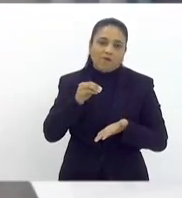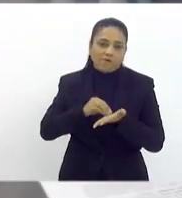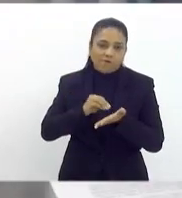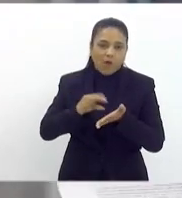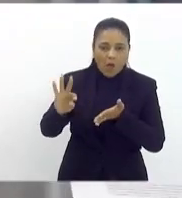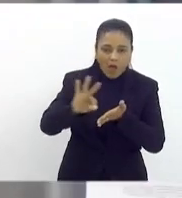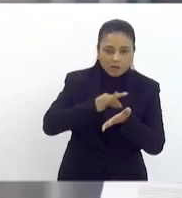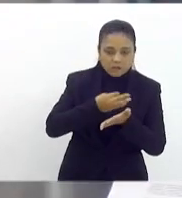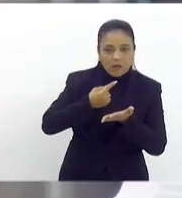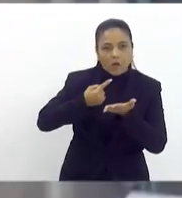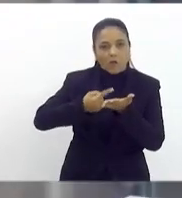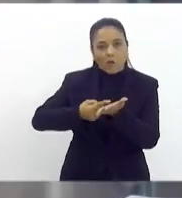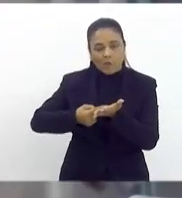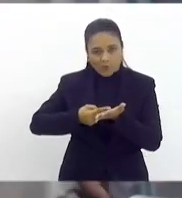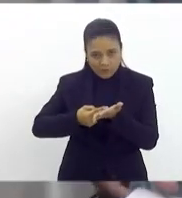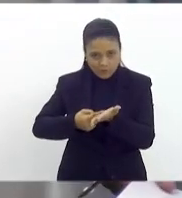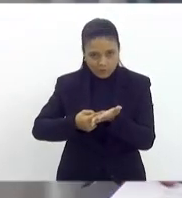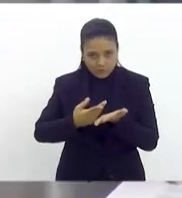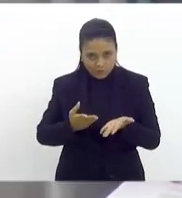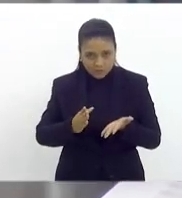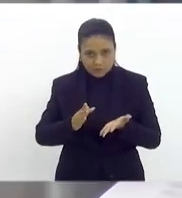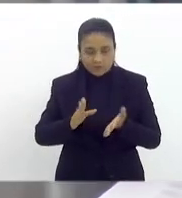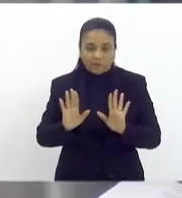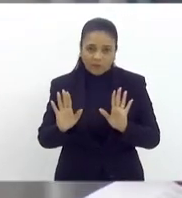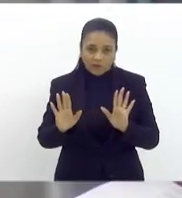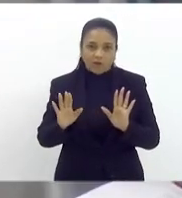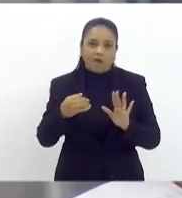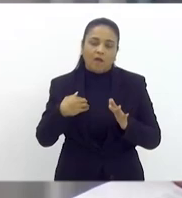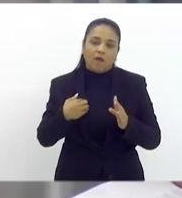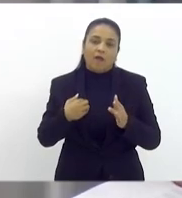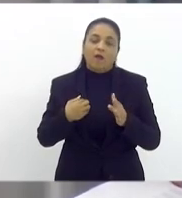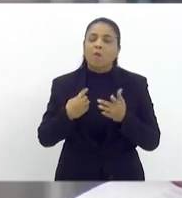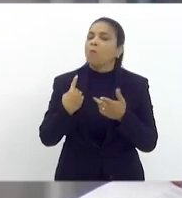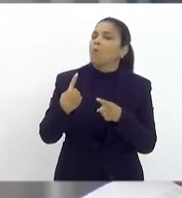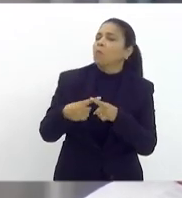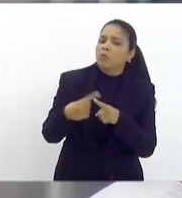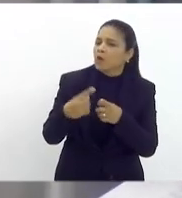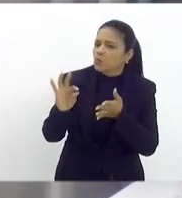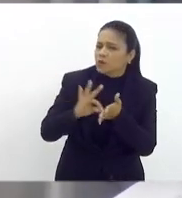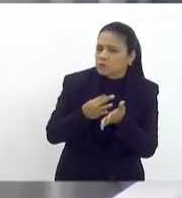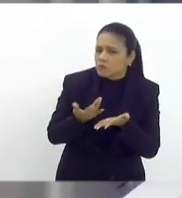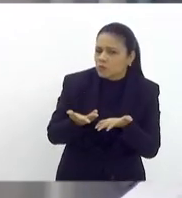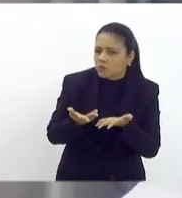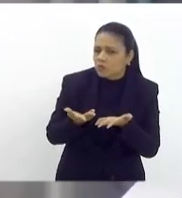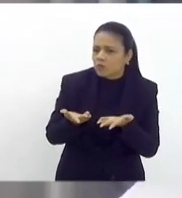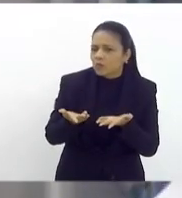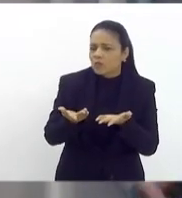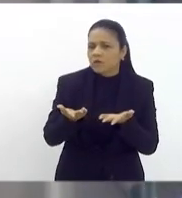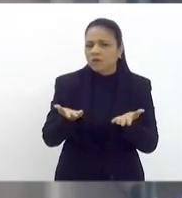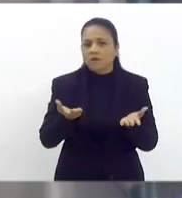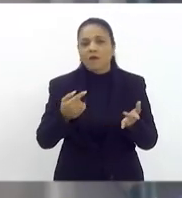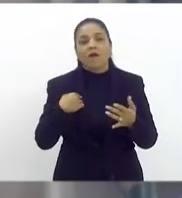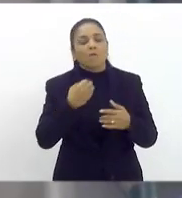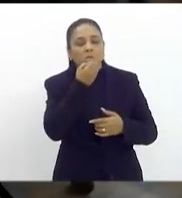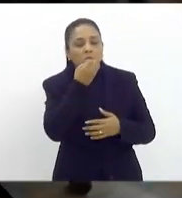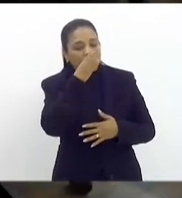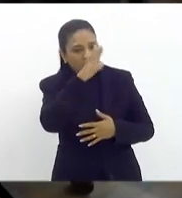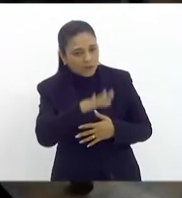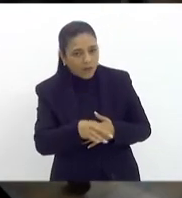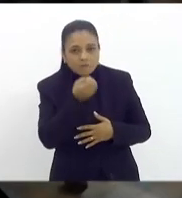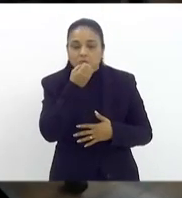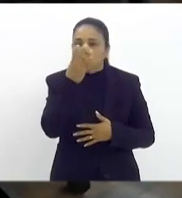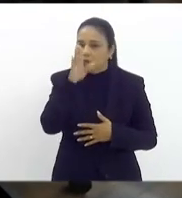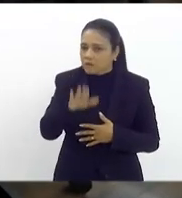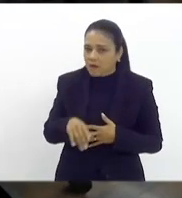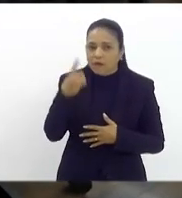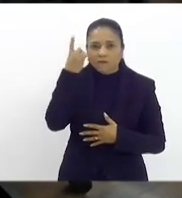o compromisso como depoente. Perfeito. Eu gostaria de indagá-lo. Por quê? Boa tarde, Excelência. Boa tarde, senhores